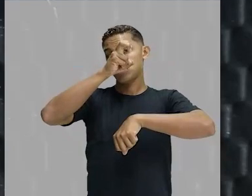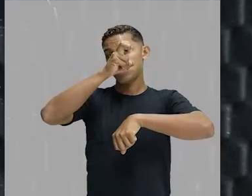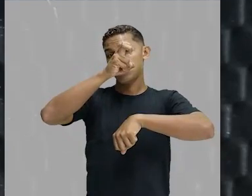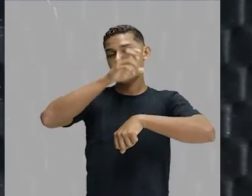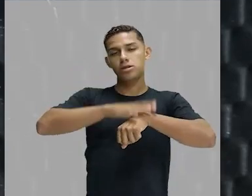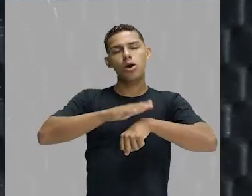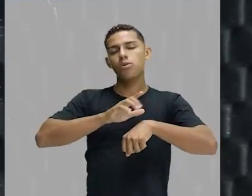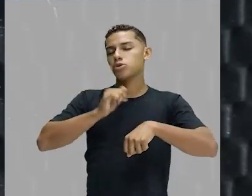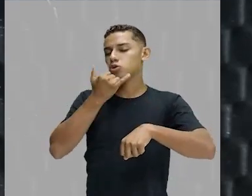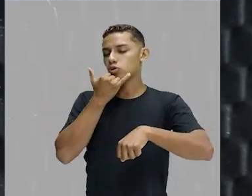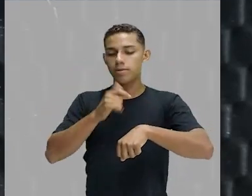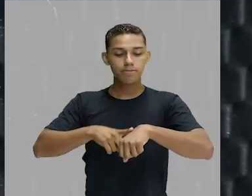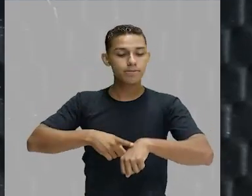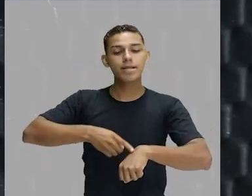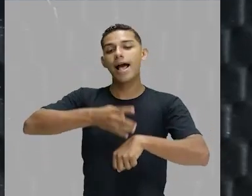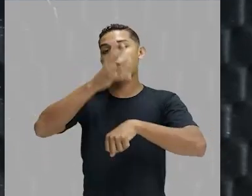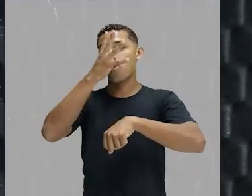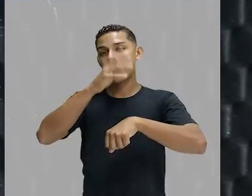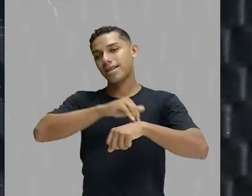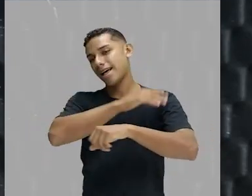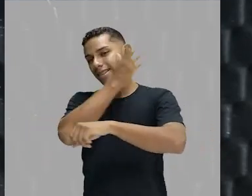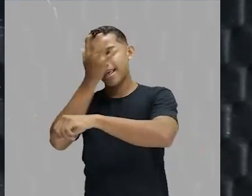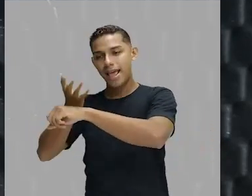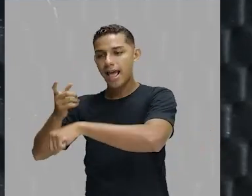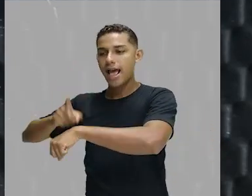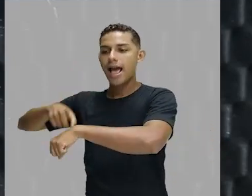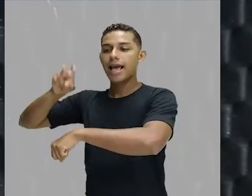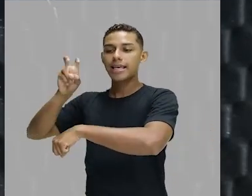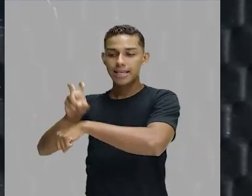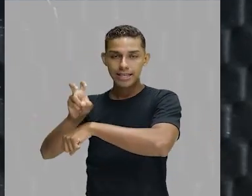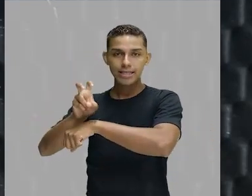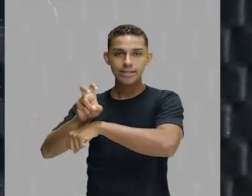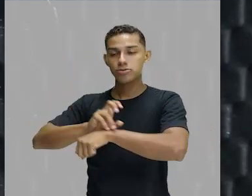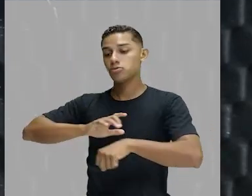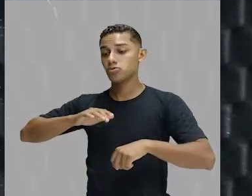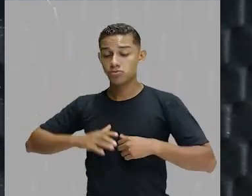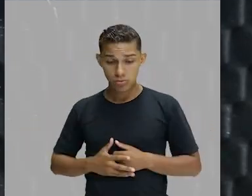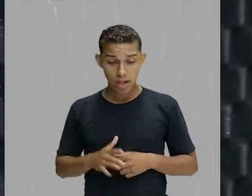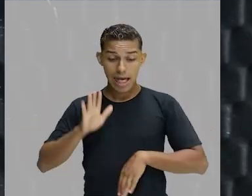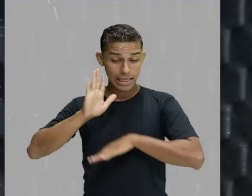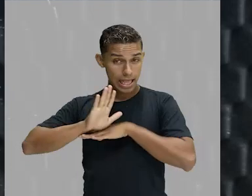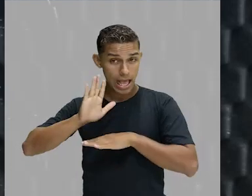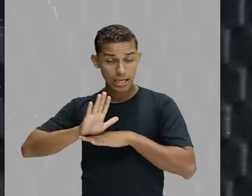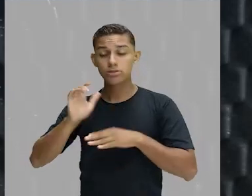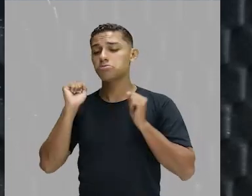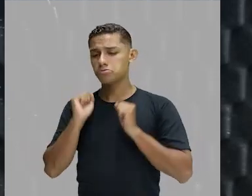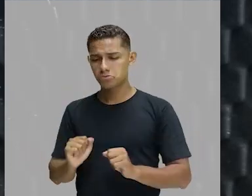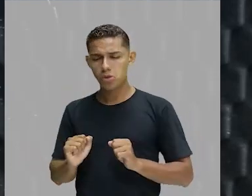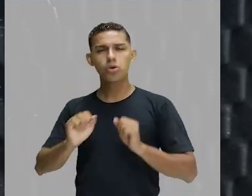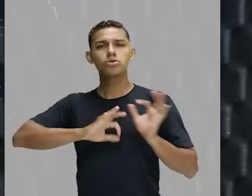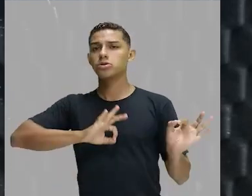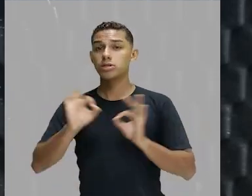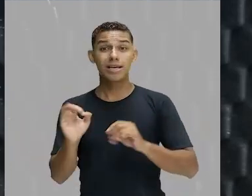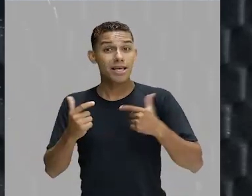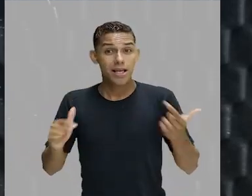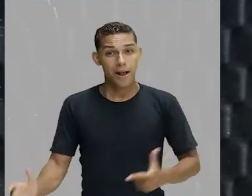de segunda a sexta. Então, galera, além do Spotify também, né? Então, não